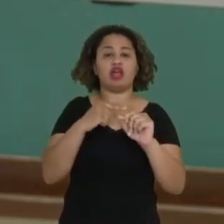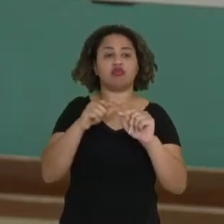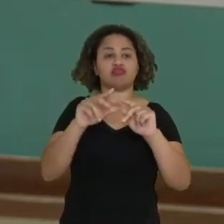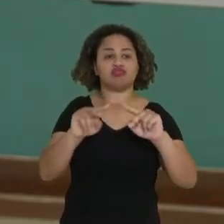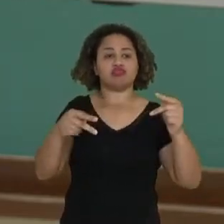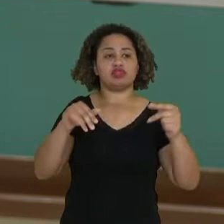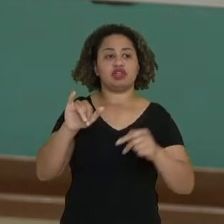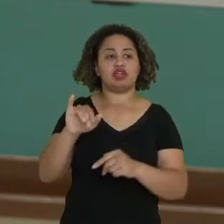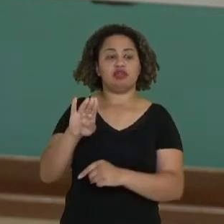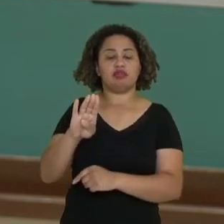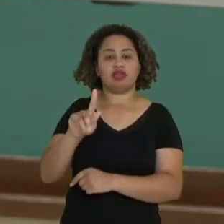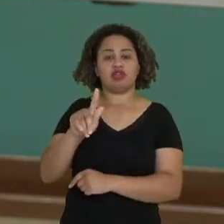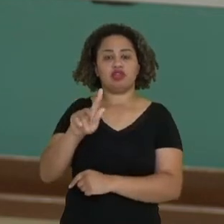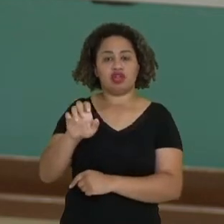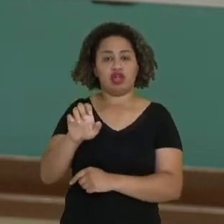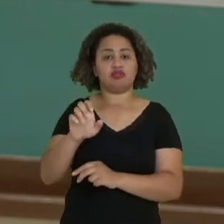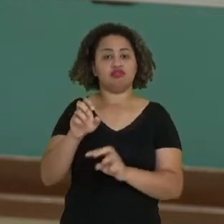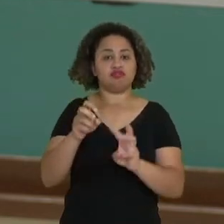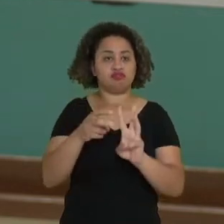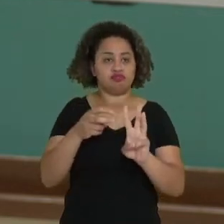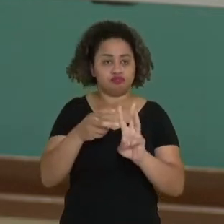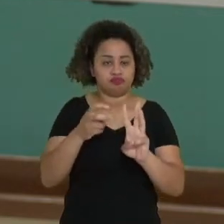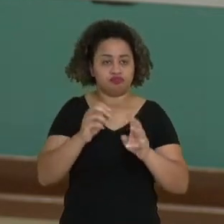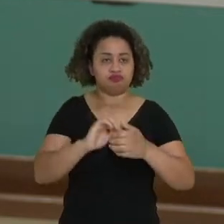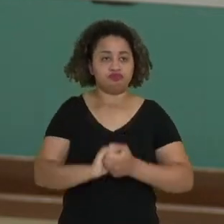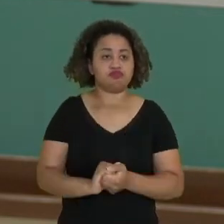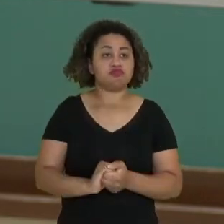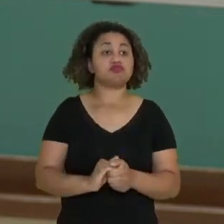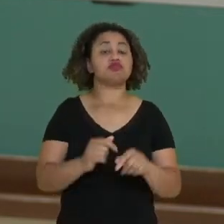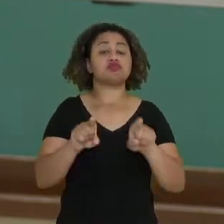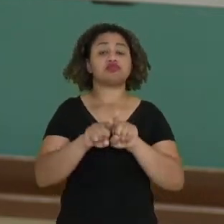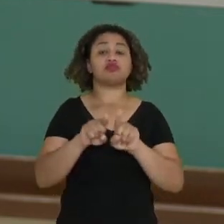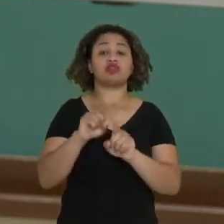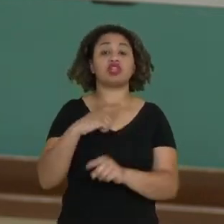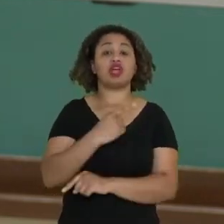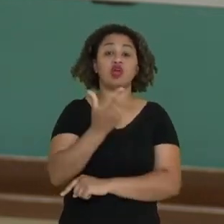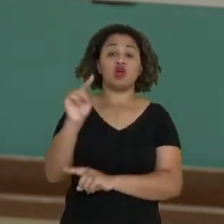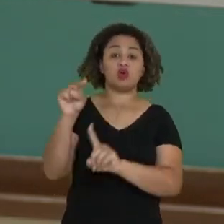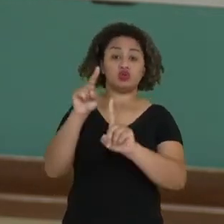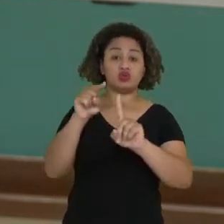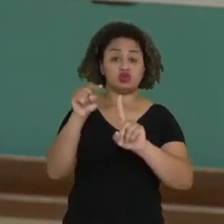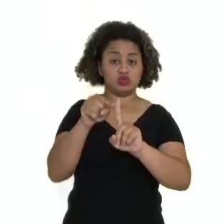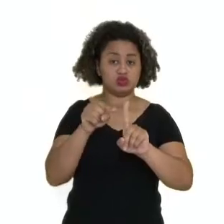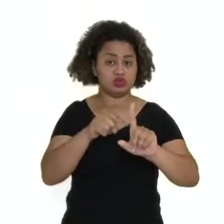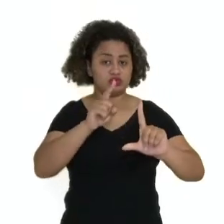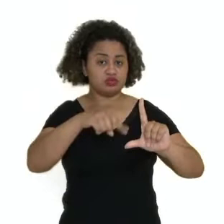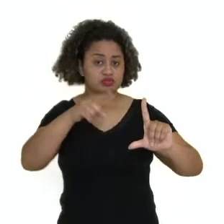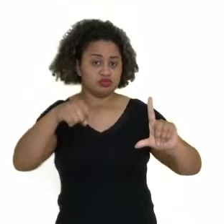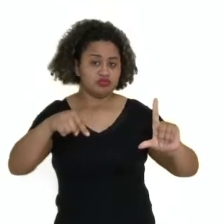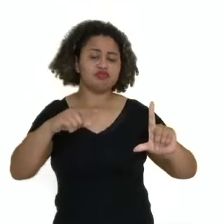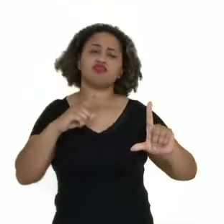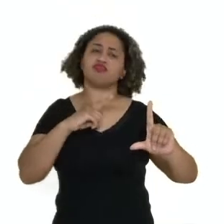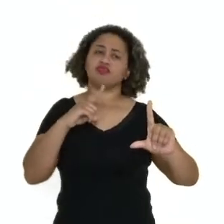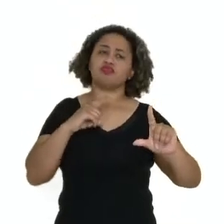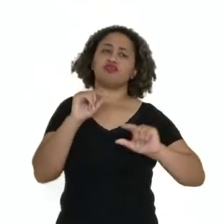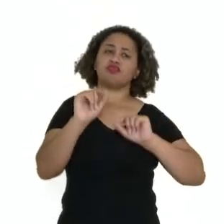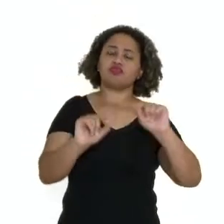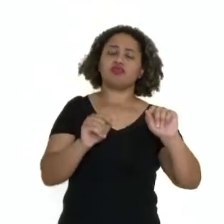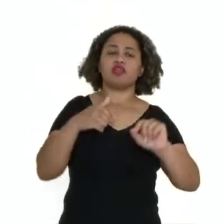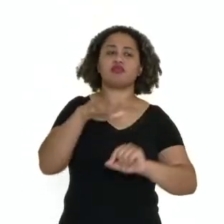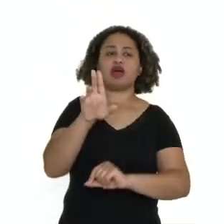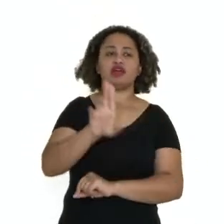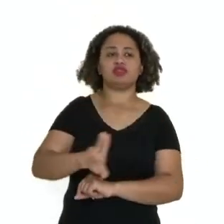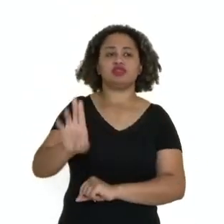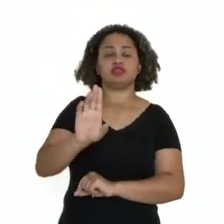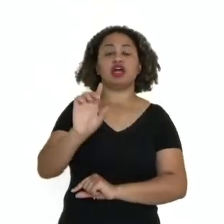vocês darem uma olhadinha melhor depois. Eu tenho outros tipos de gráfico? Tenho. Então, os gráficos mais